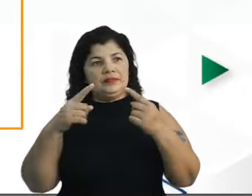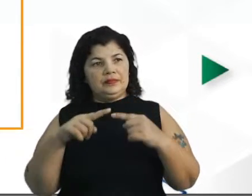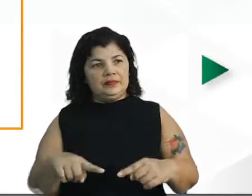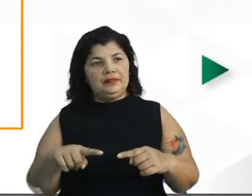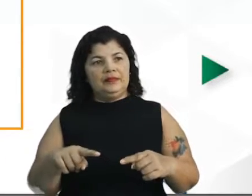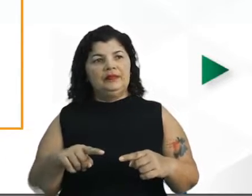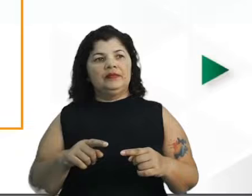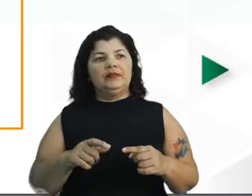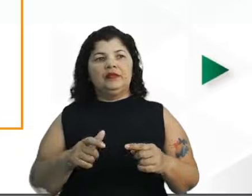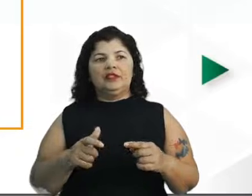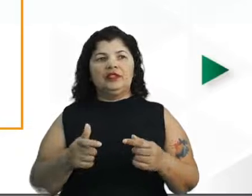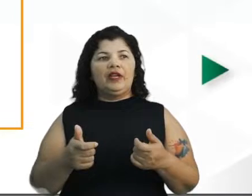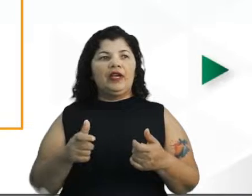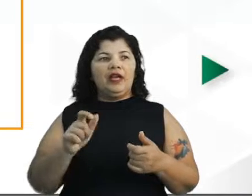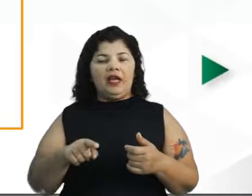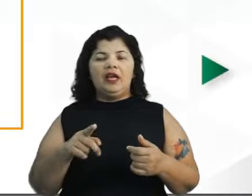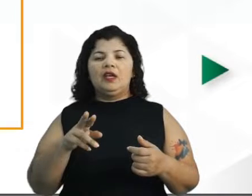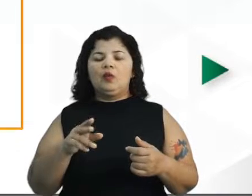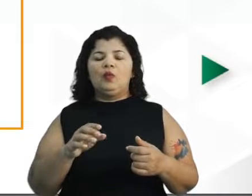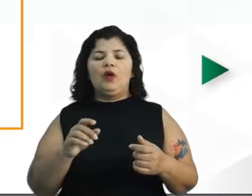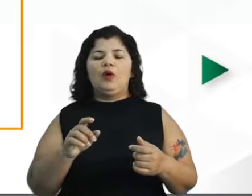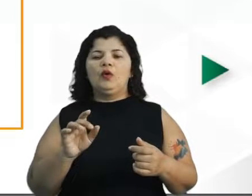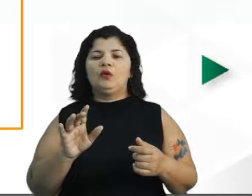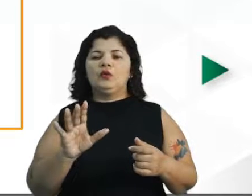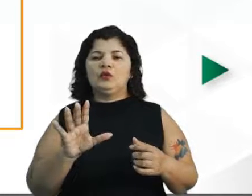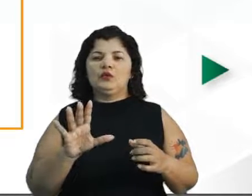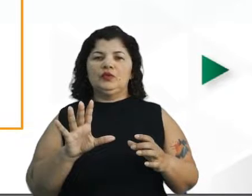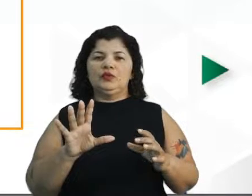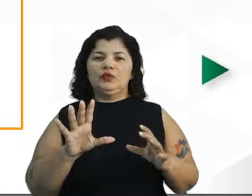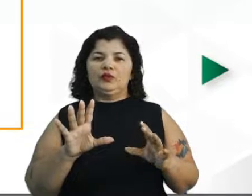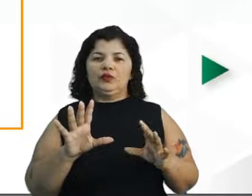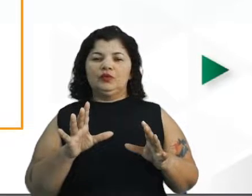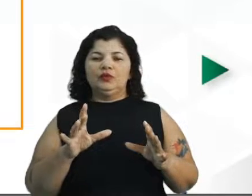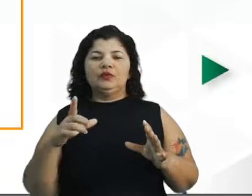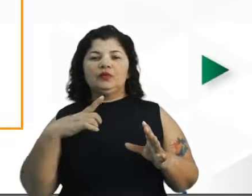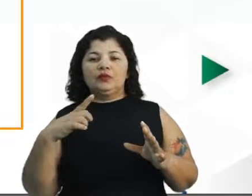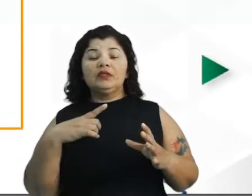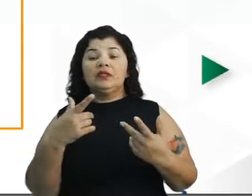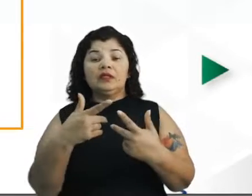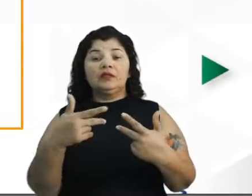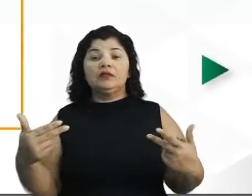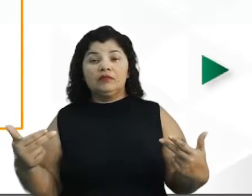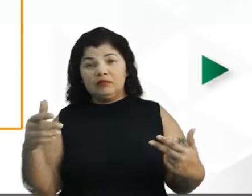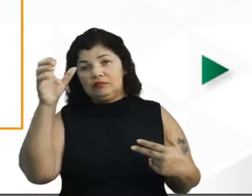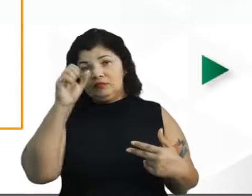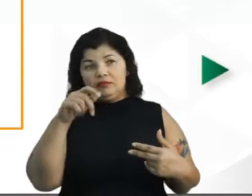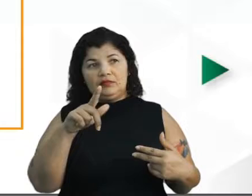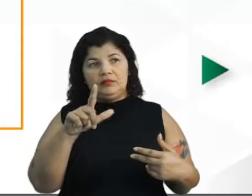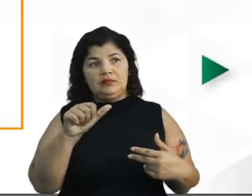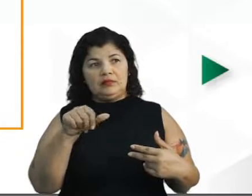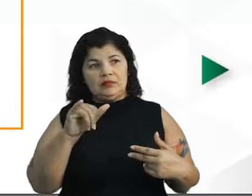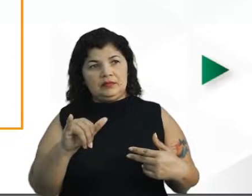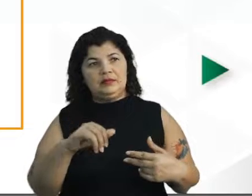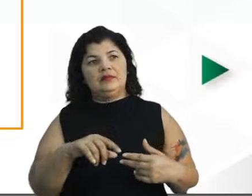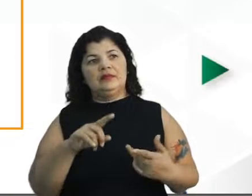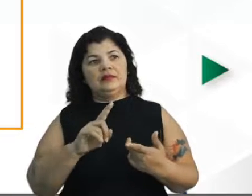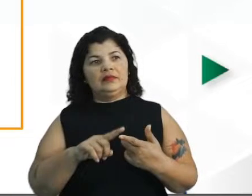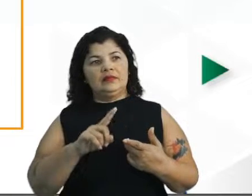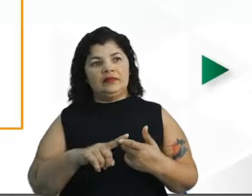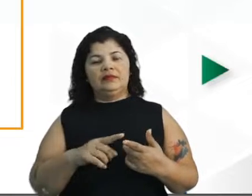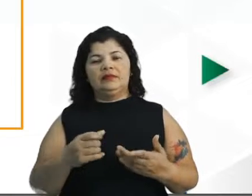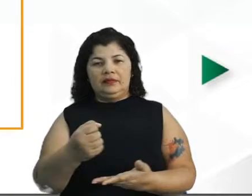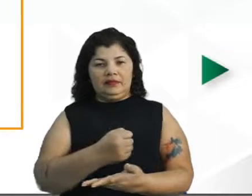é jogar, mas é tocar no sentido de ter uma determinada habilidade, e o cook, que é